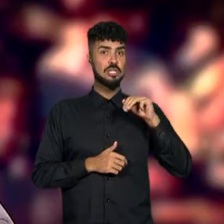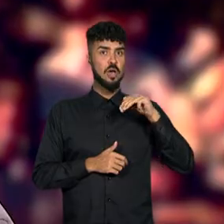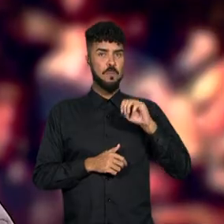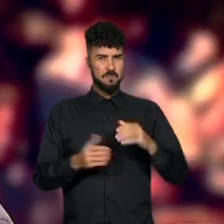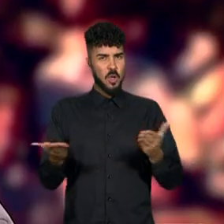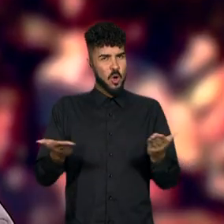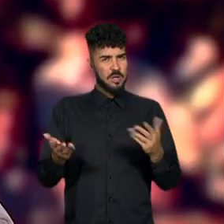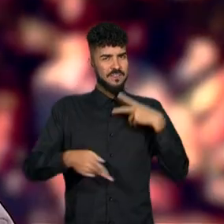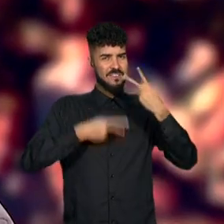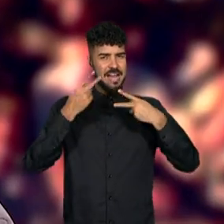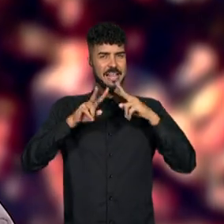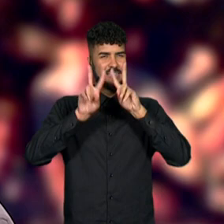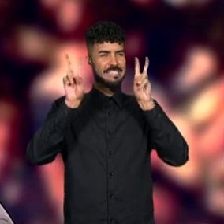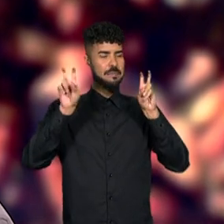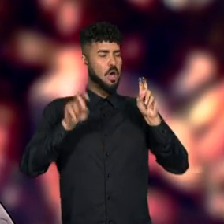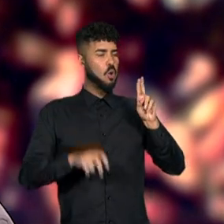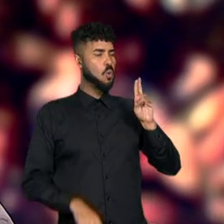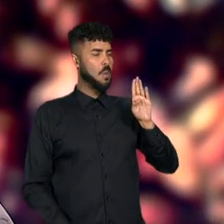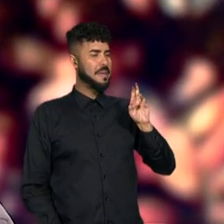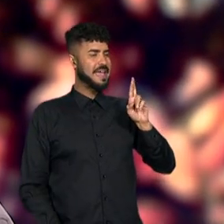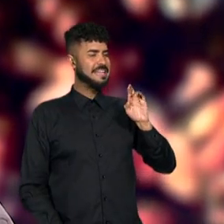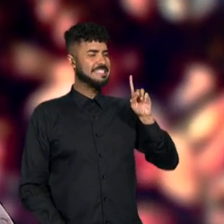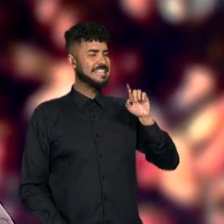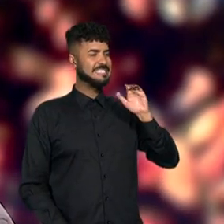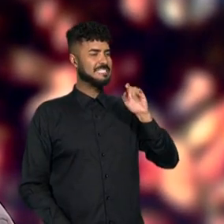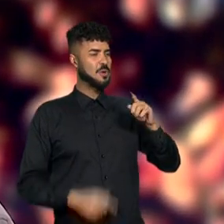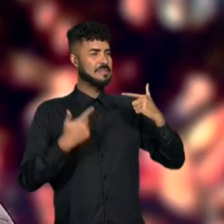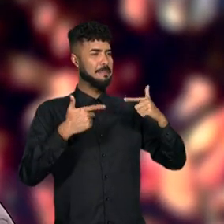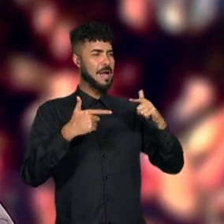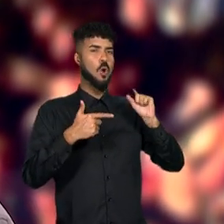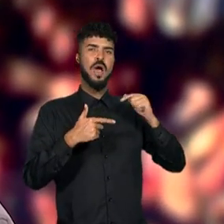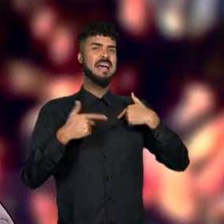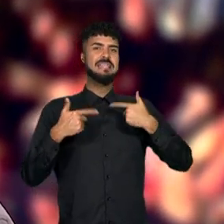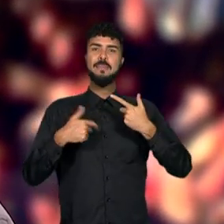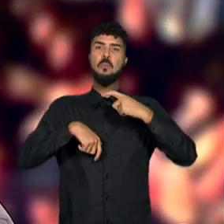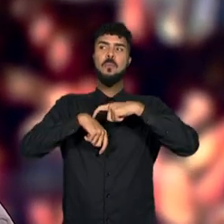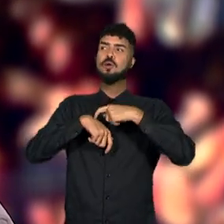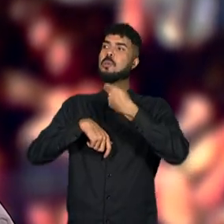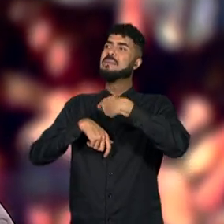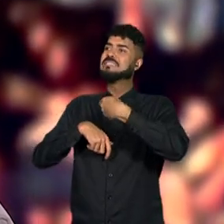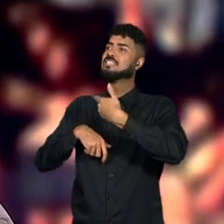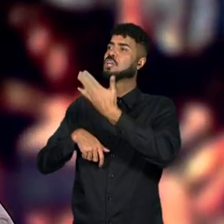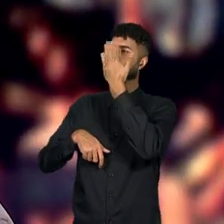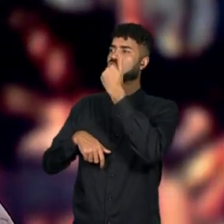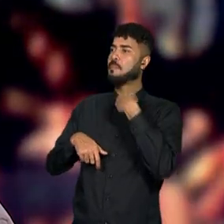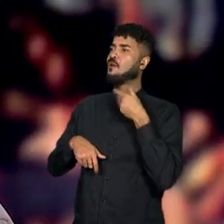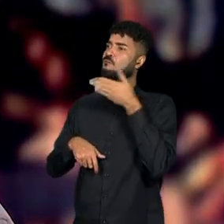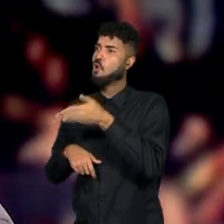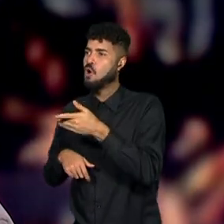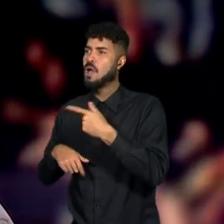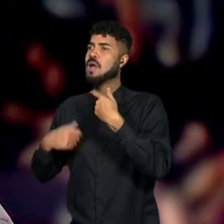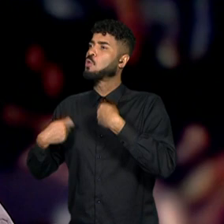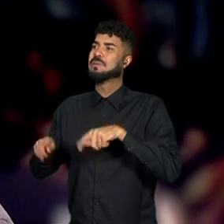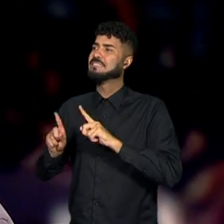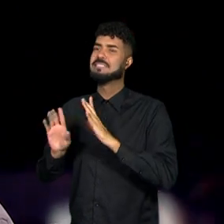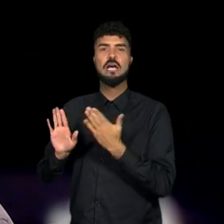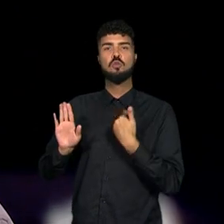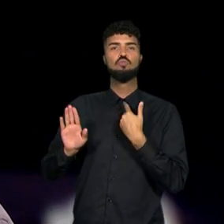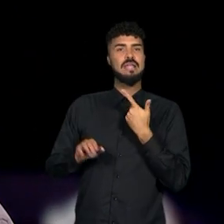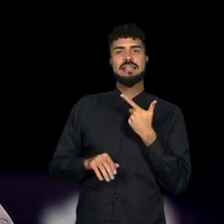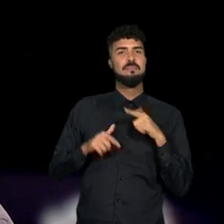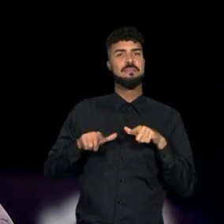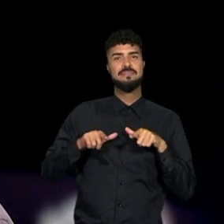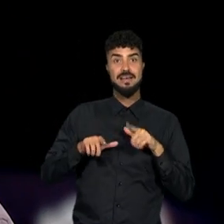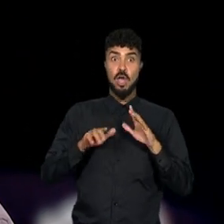expressão, a chamada uberização do trabalho, não é? Muitas profissões estão desaparecendo, né?